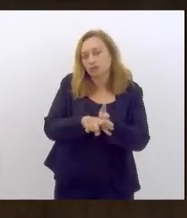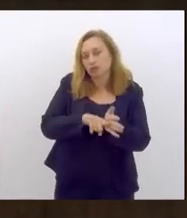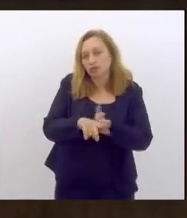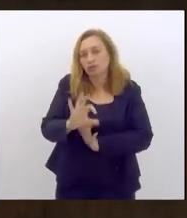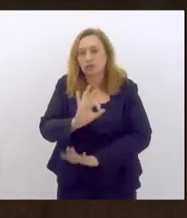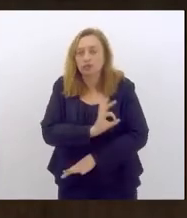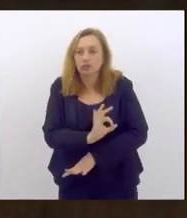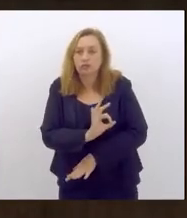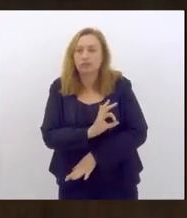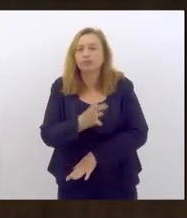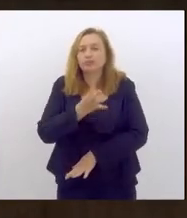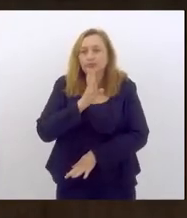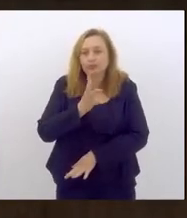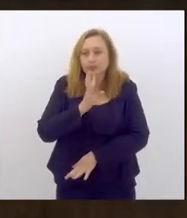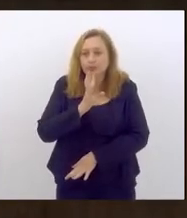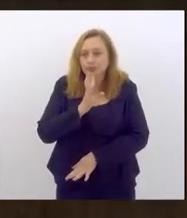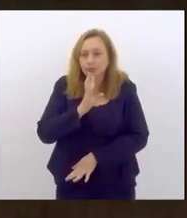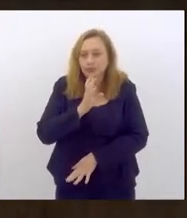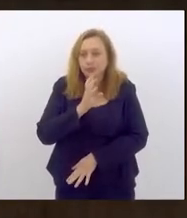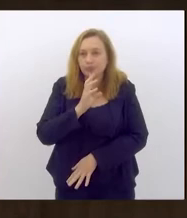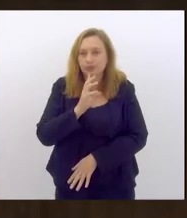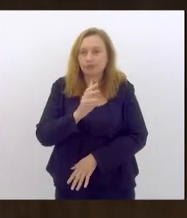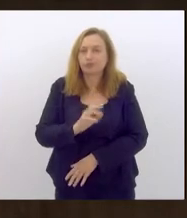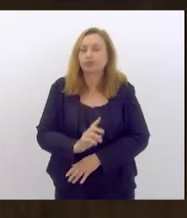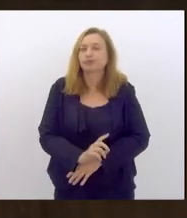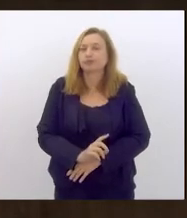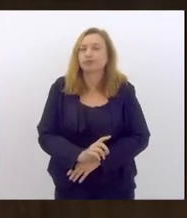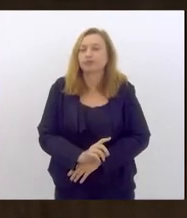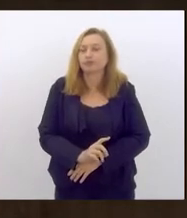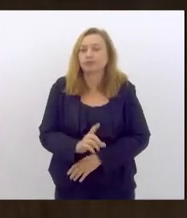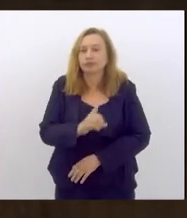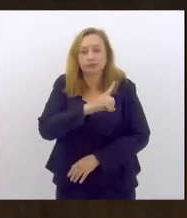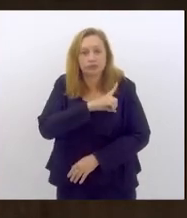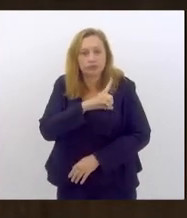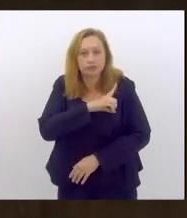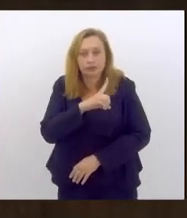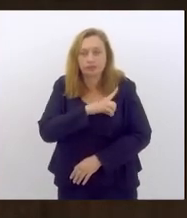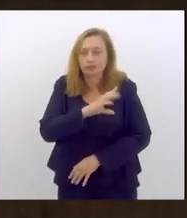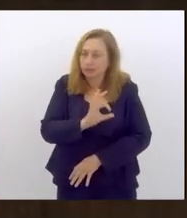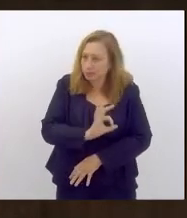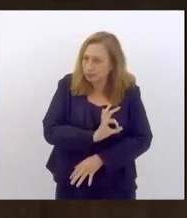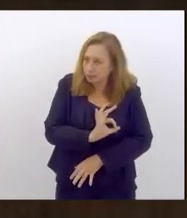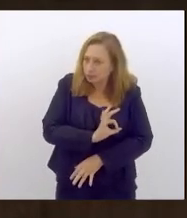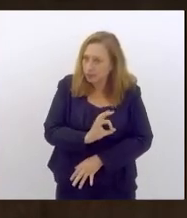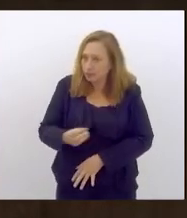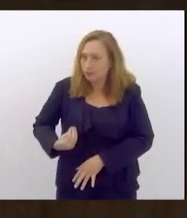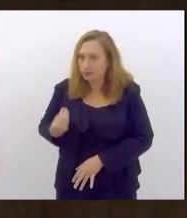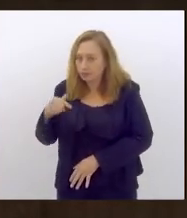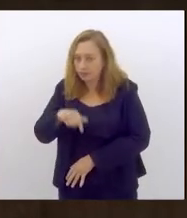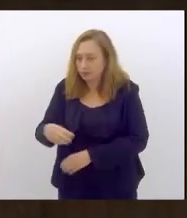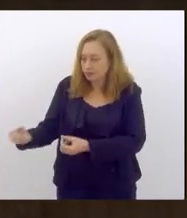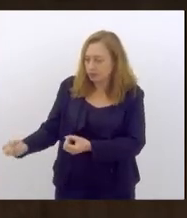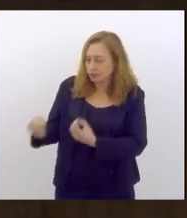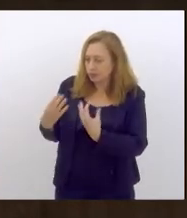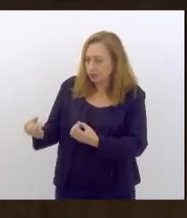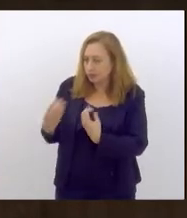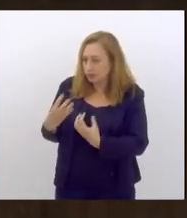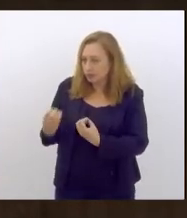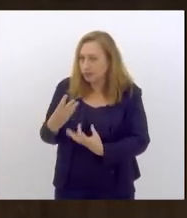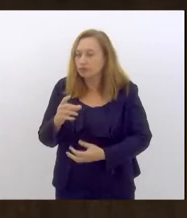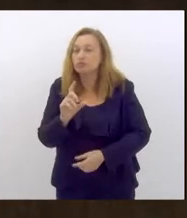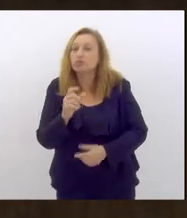hoje reconhecidos no terceiro grau, aos delegados de polícia, estiveram aqui nos ensinando o